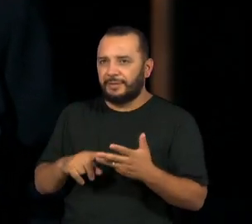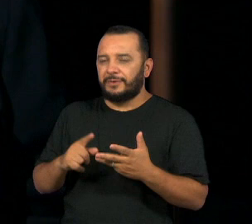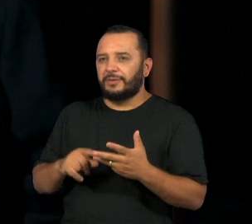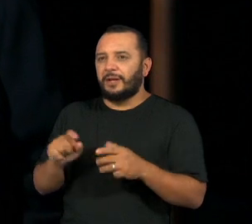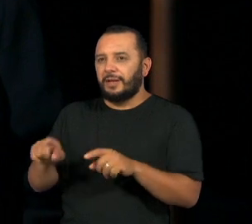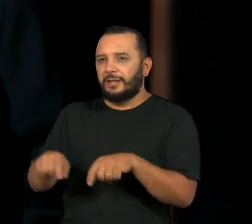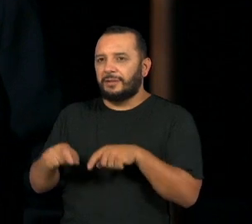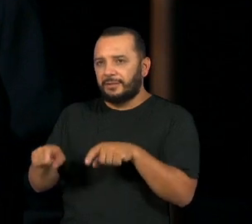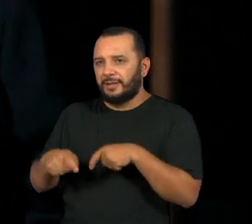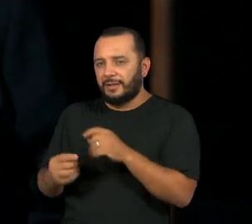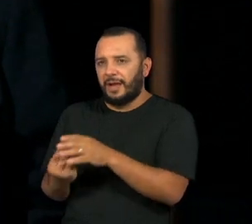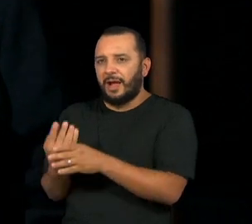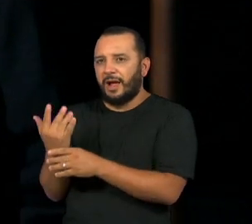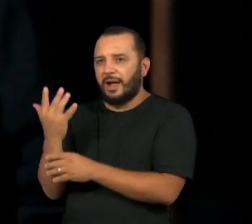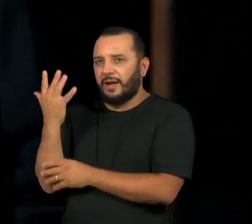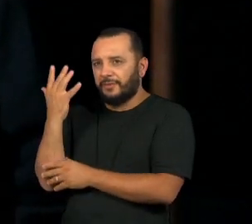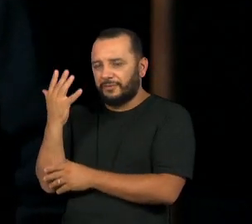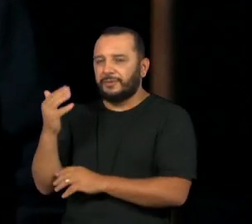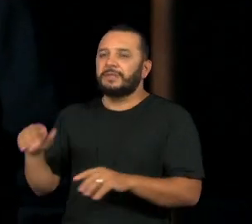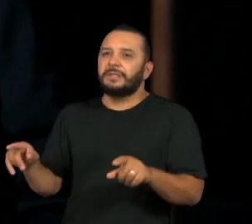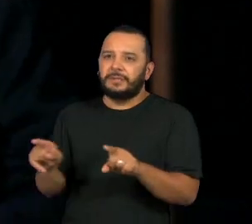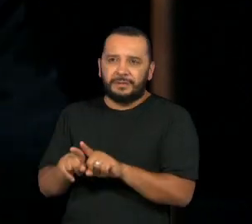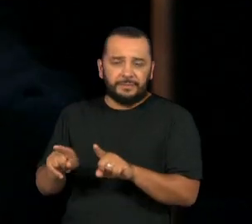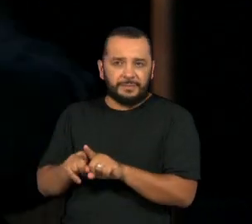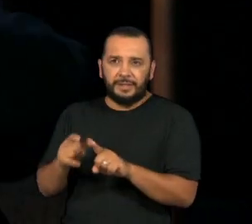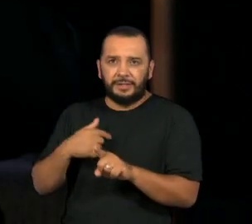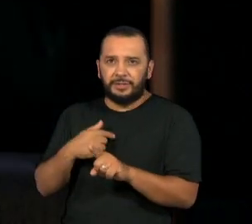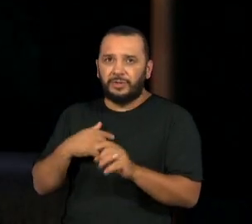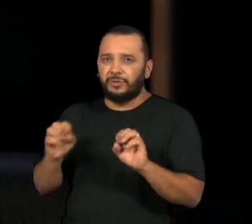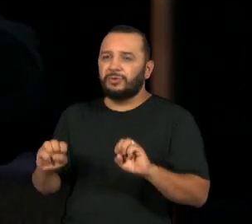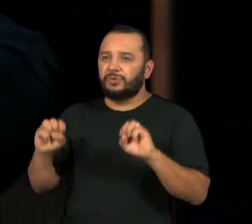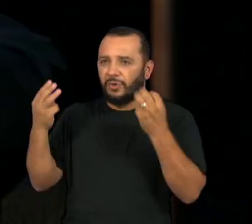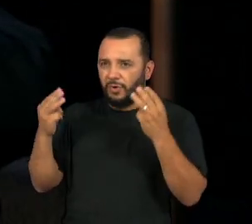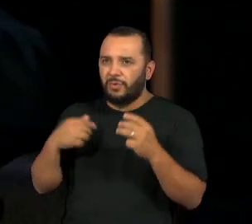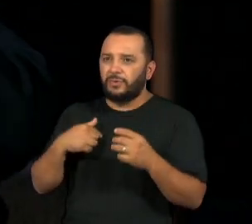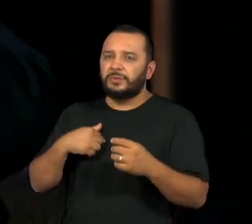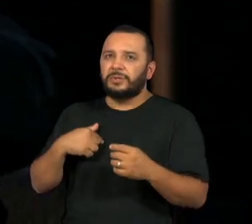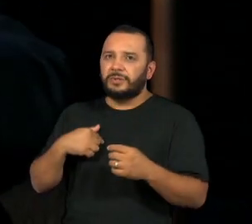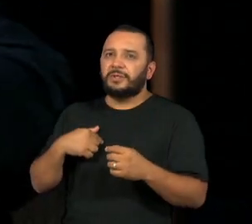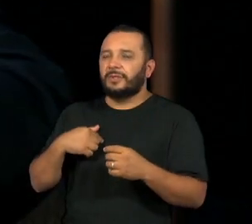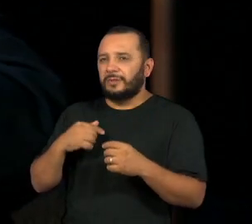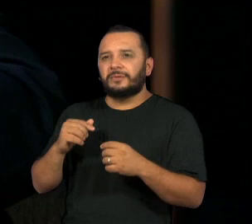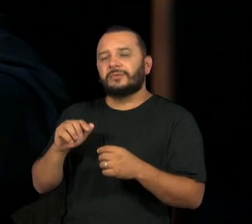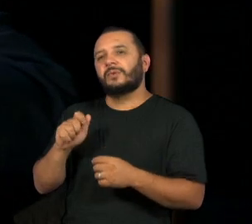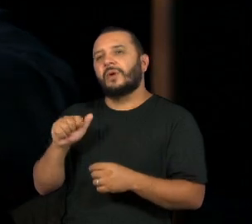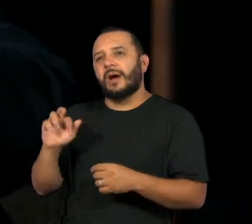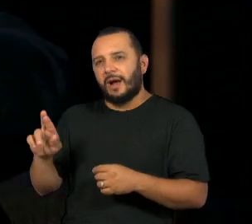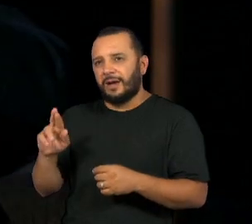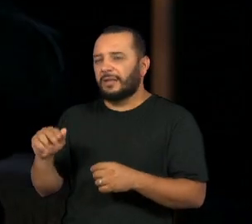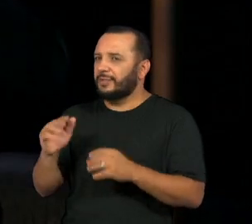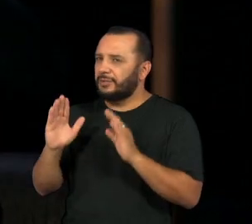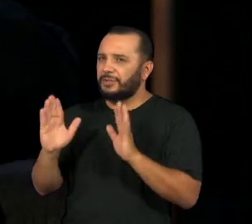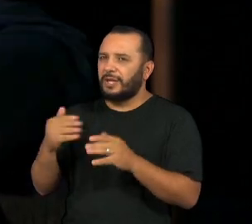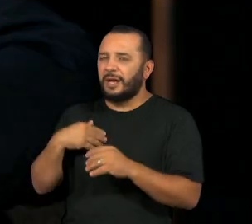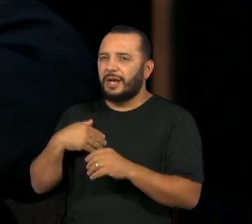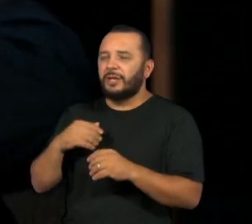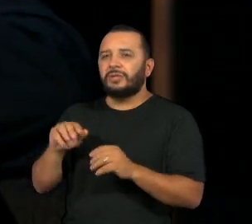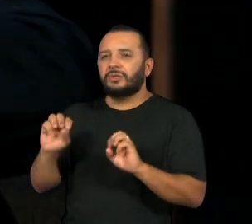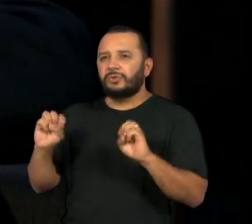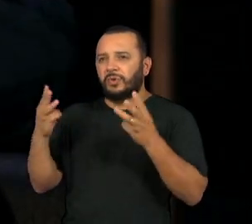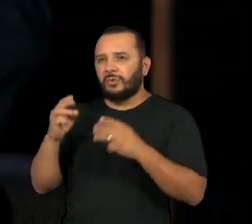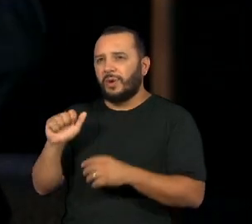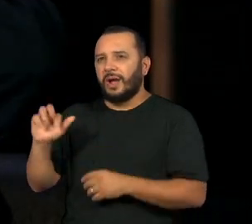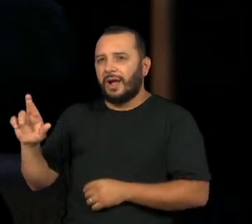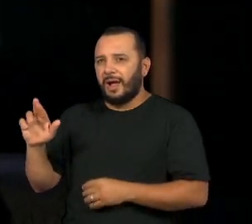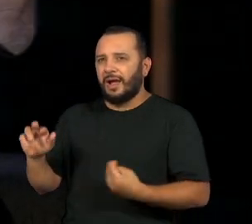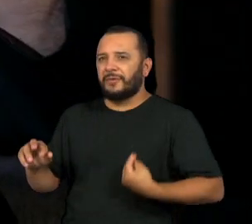árvore, e fiz o Omindá, e vou fazer o show do Ar. O show do Ar vai se chamar Lejodar, o Ar da Existência. Eu